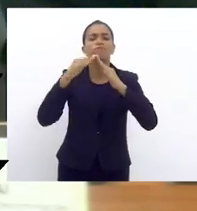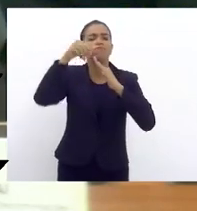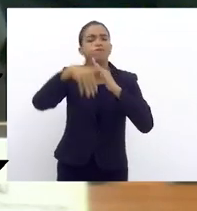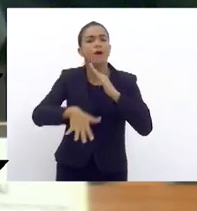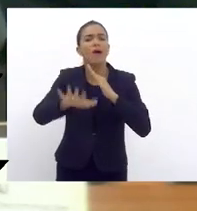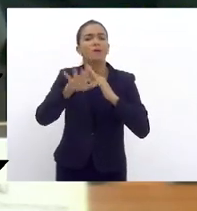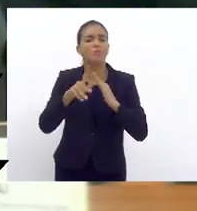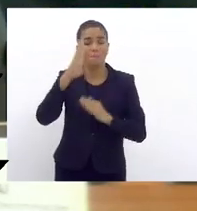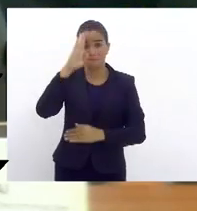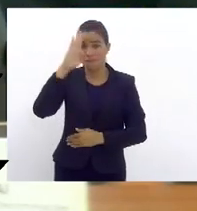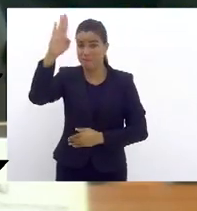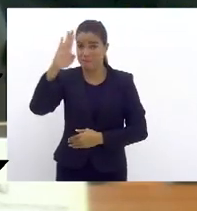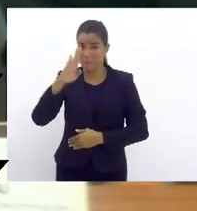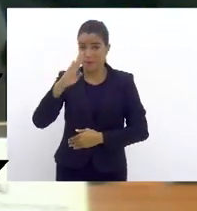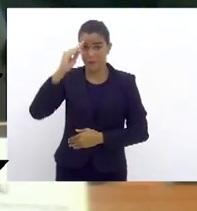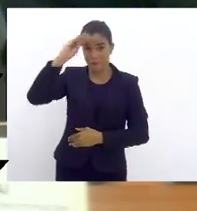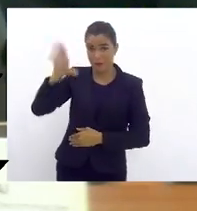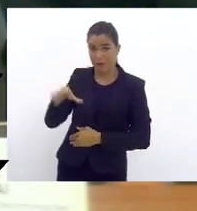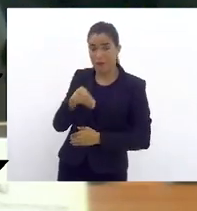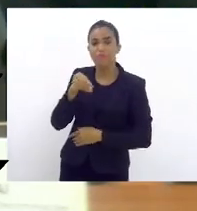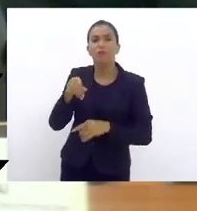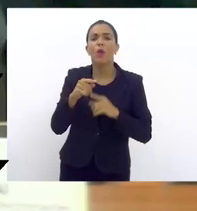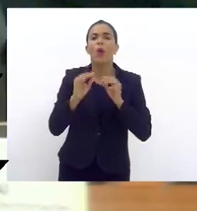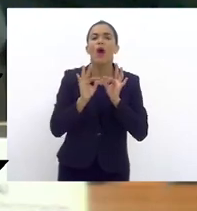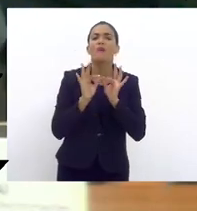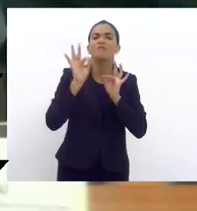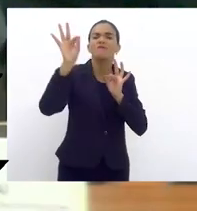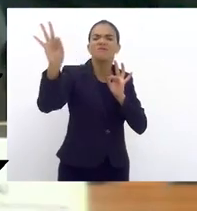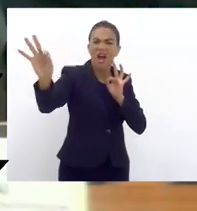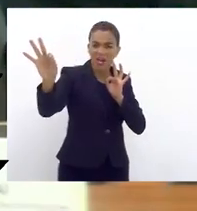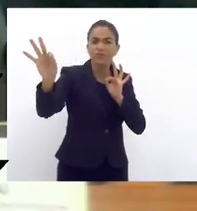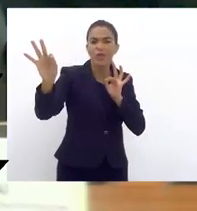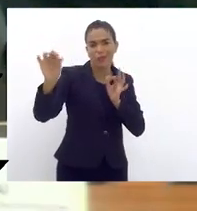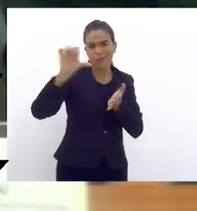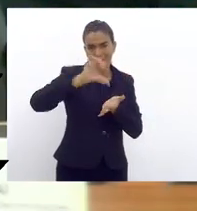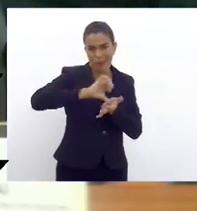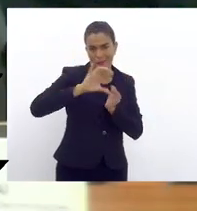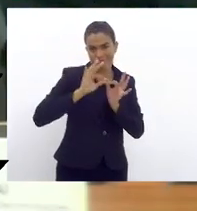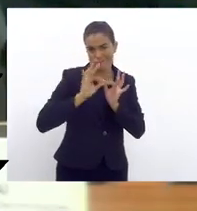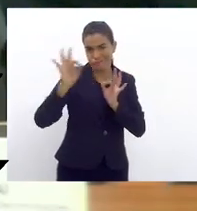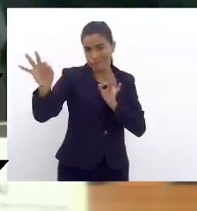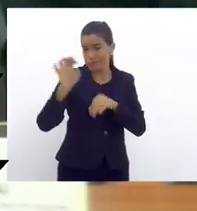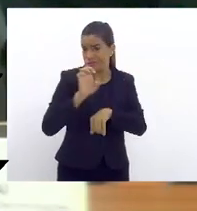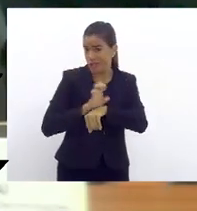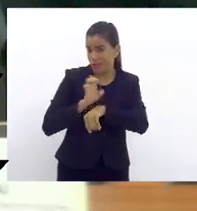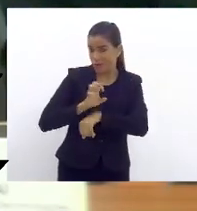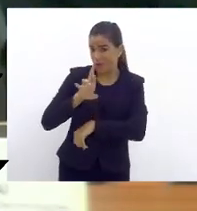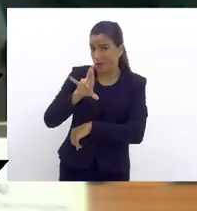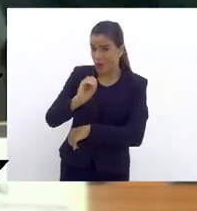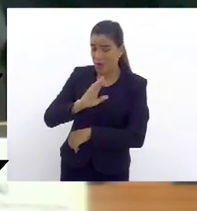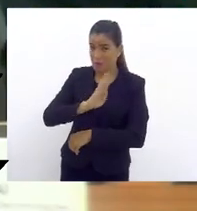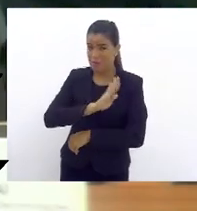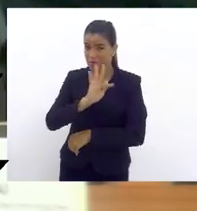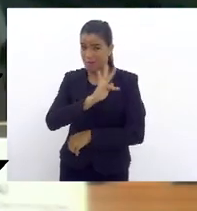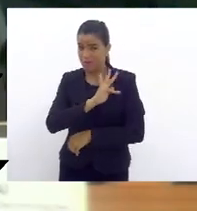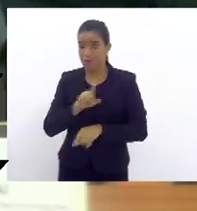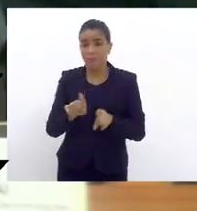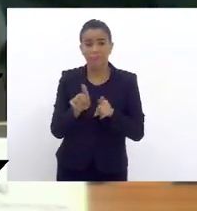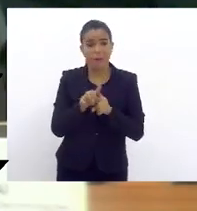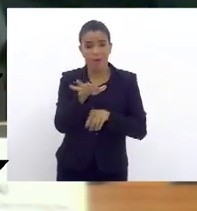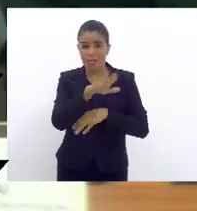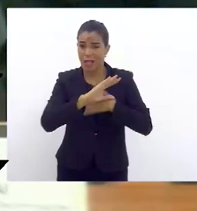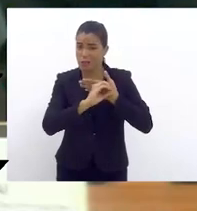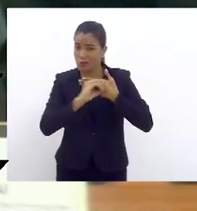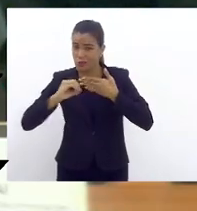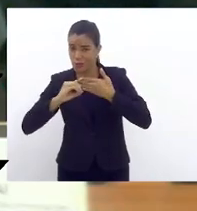e especialmente em localidades afastadas dos grandes centros urbanos aqui no estado do Rio de Janeiro na Baixada Fluminense e na